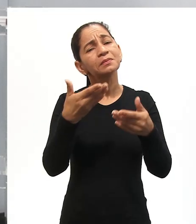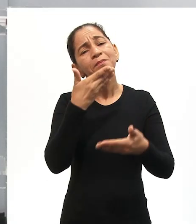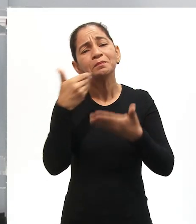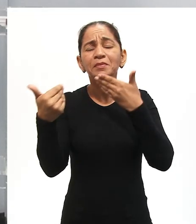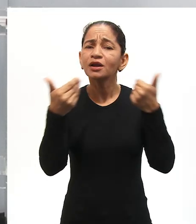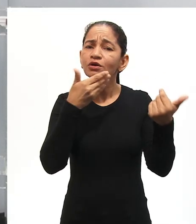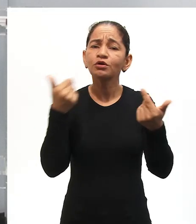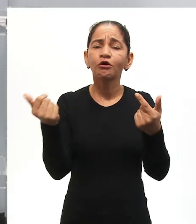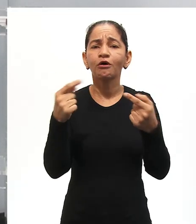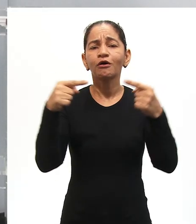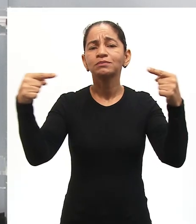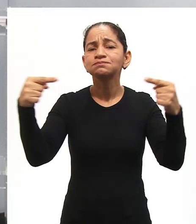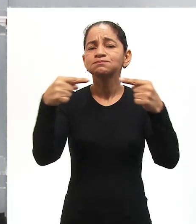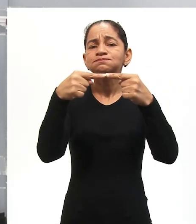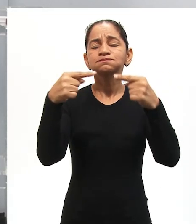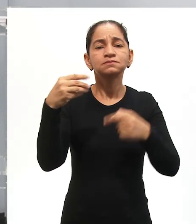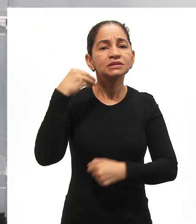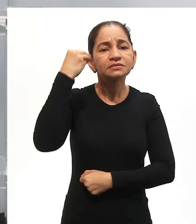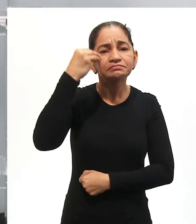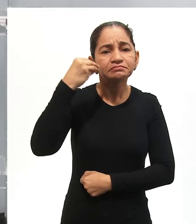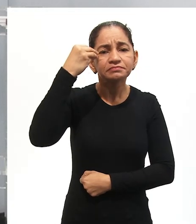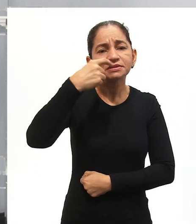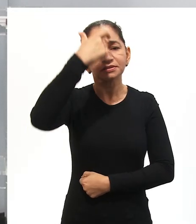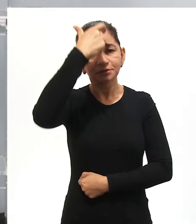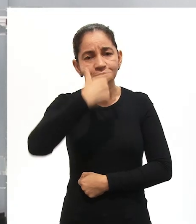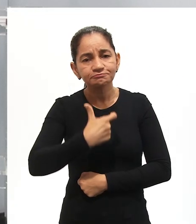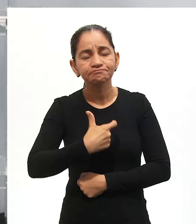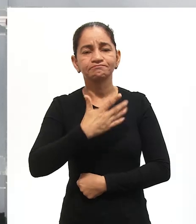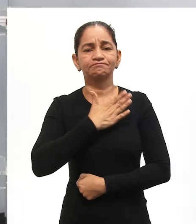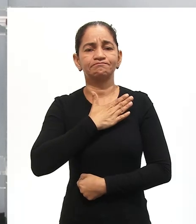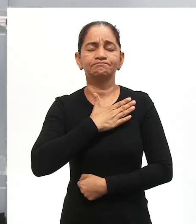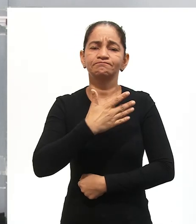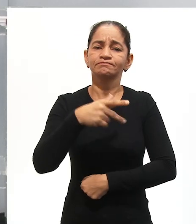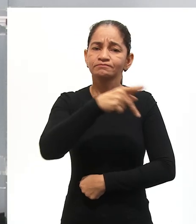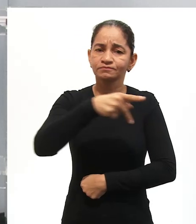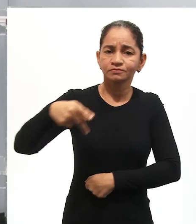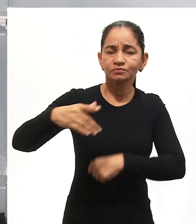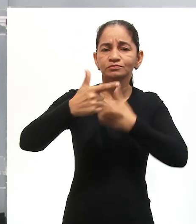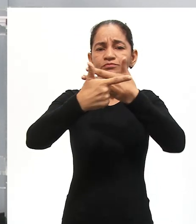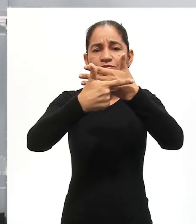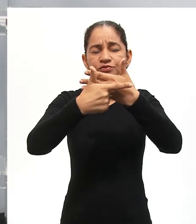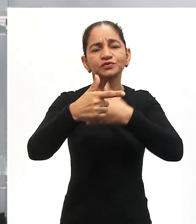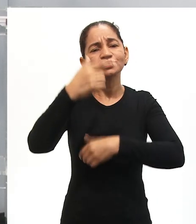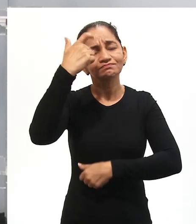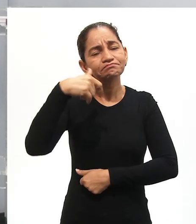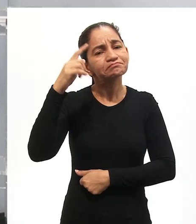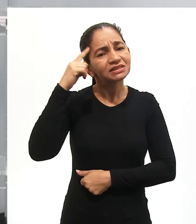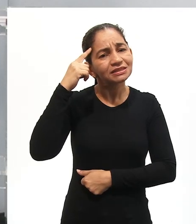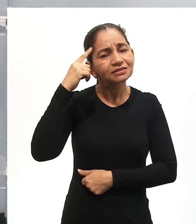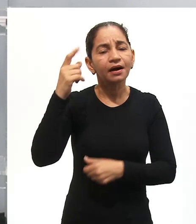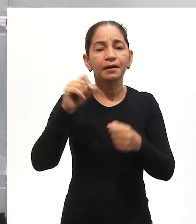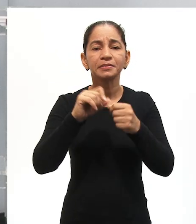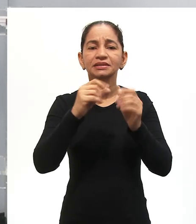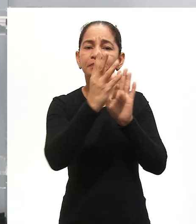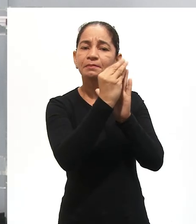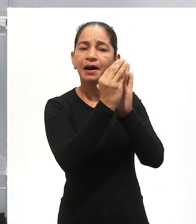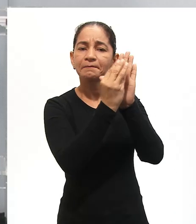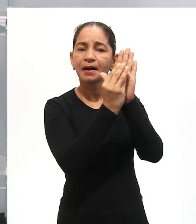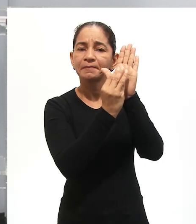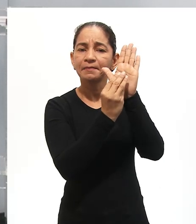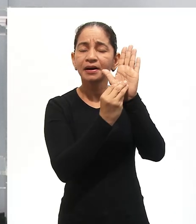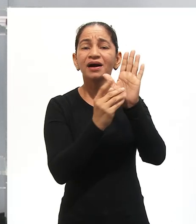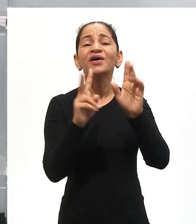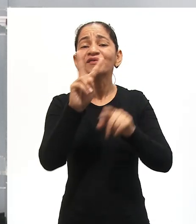faça assim um link com sua experiência pessoal, hein, colega professor, quando você estiver desenvolvendo um conteúdo, porque